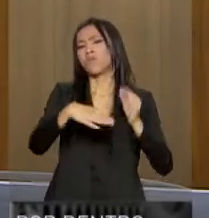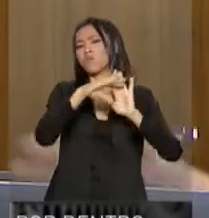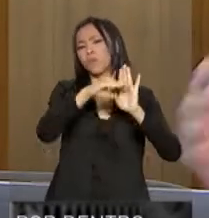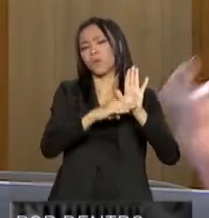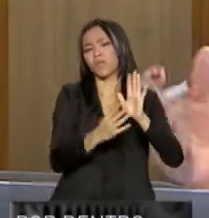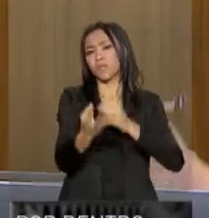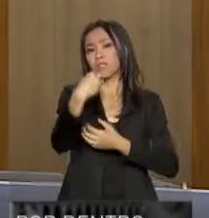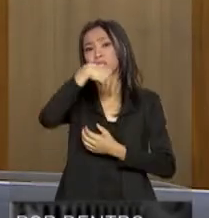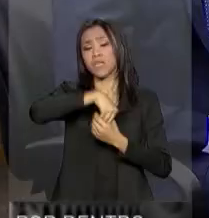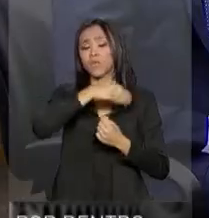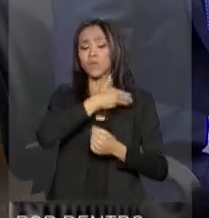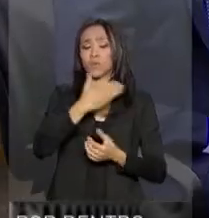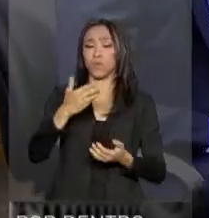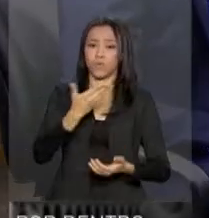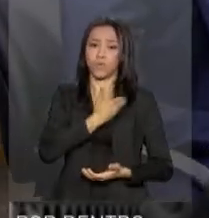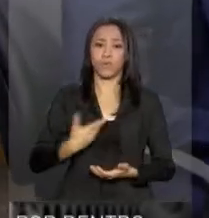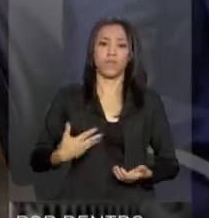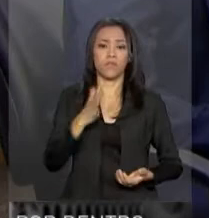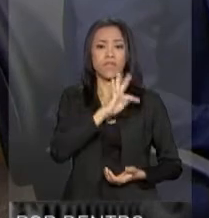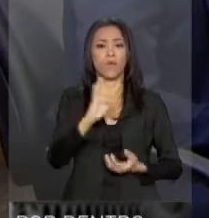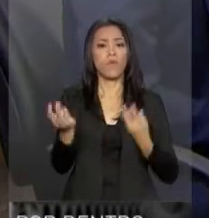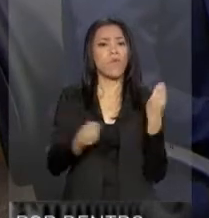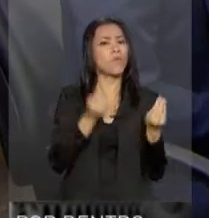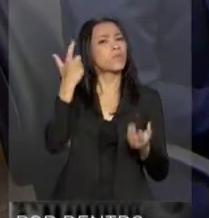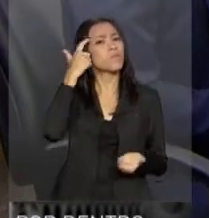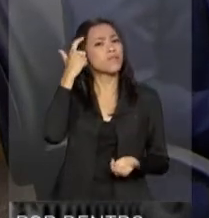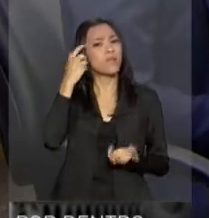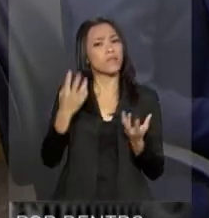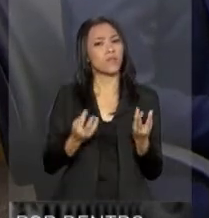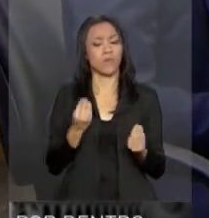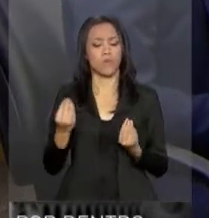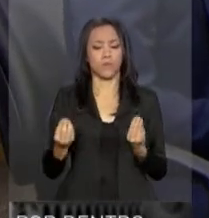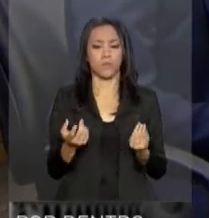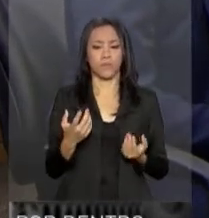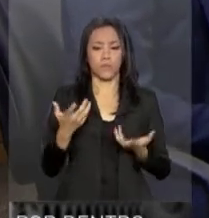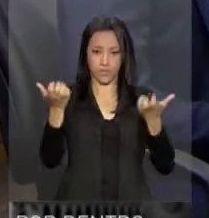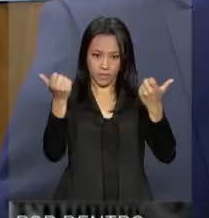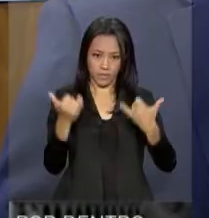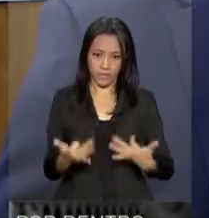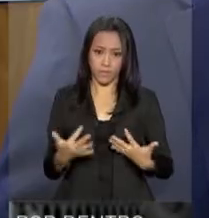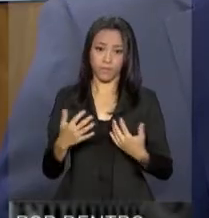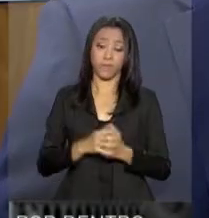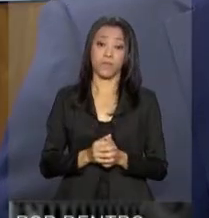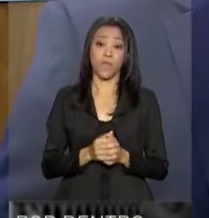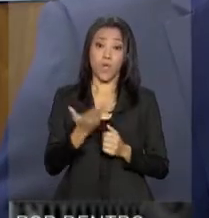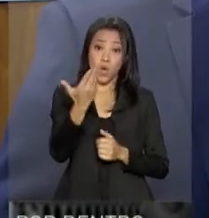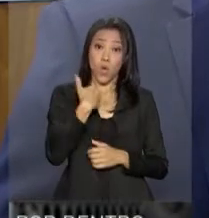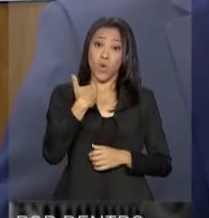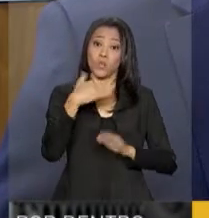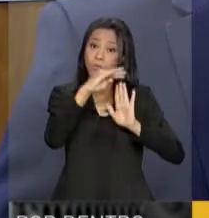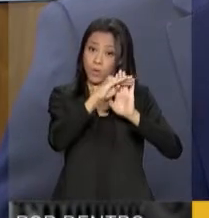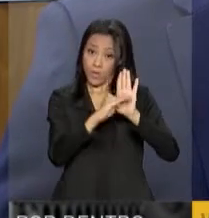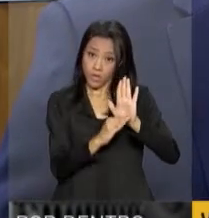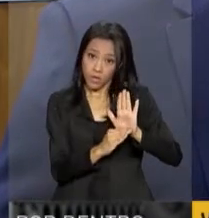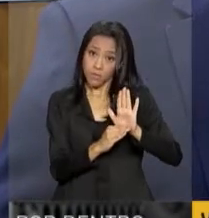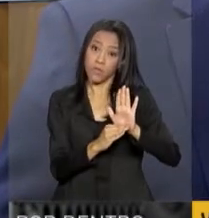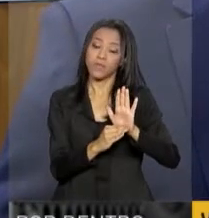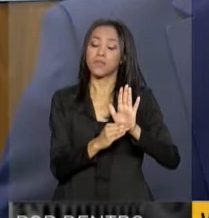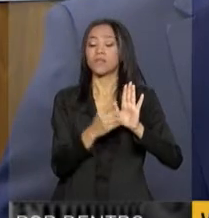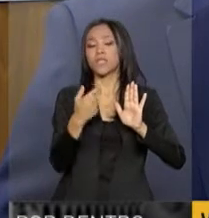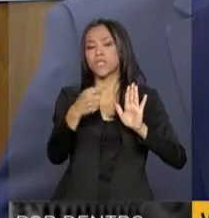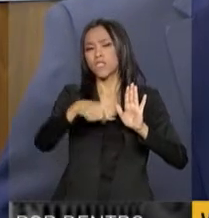governo federal o que está sendo pensado bem que nós estamos pensando é o seguinte os programas de integridade até que o cidadão